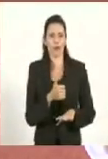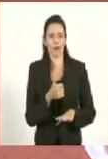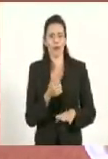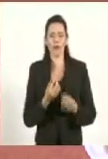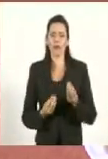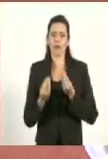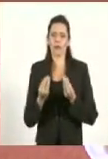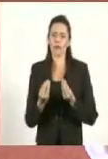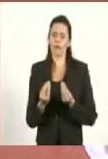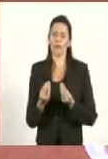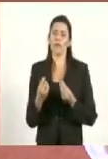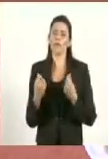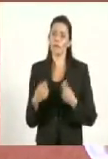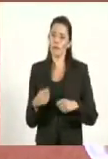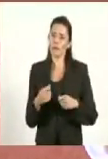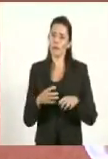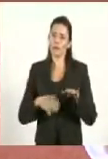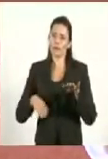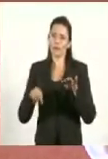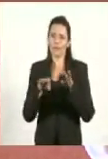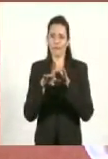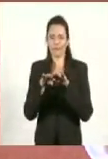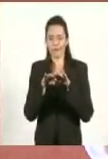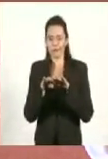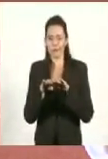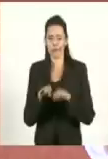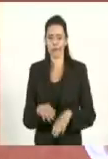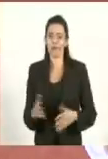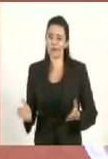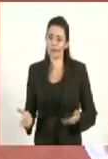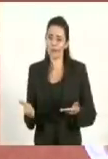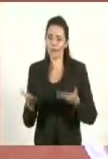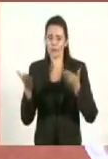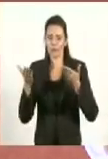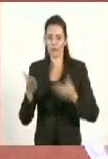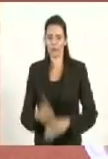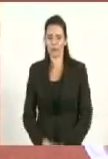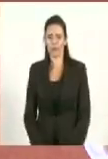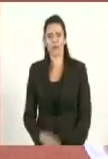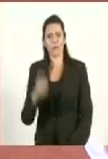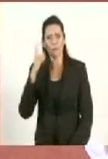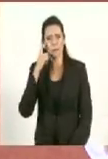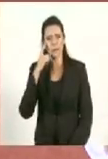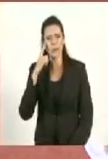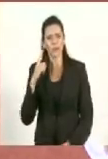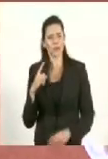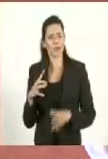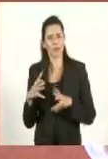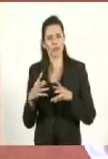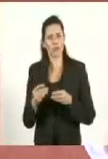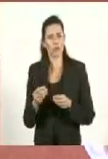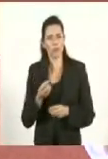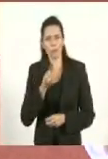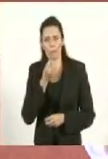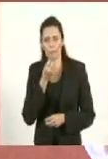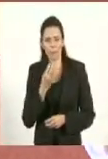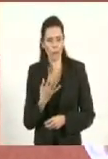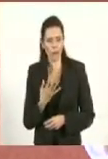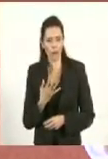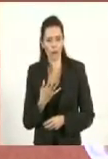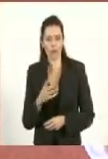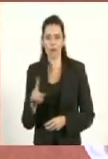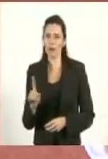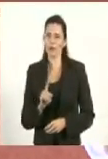porque há que se falar, porque pode-se pensar que está tudo bem, até que vem aí, infelizmente, algo